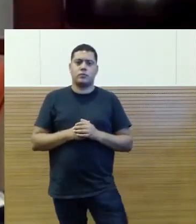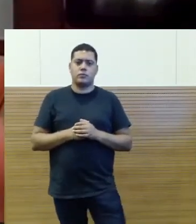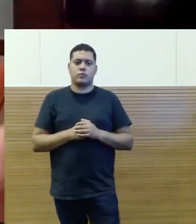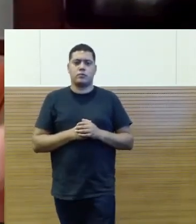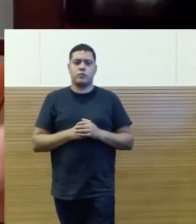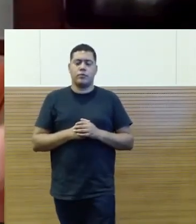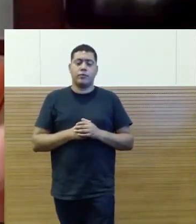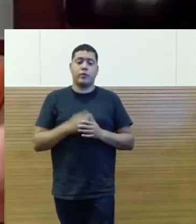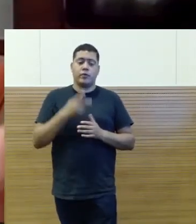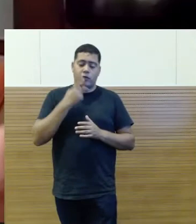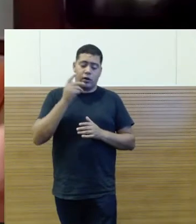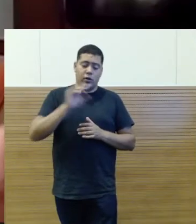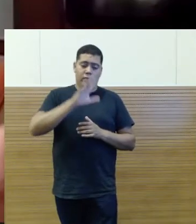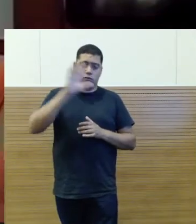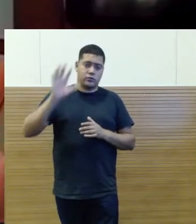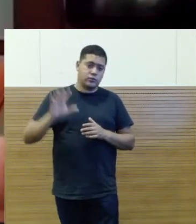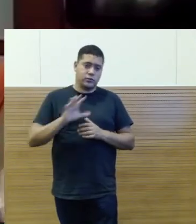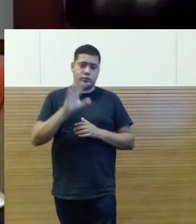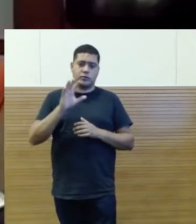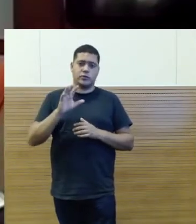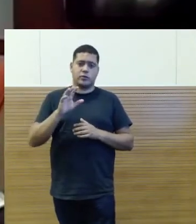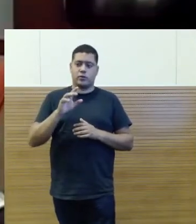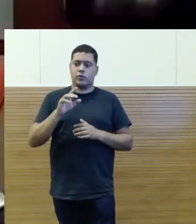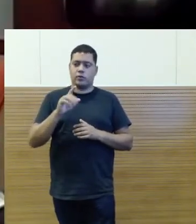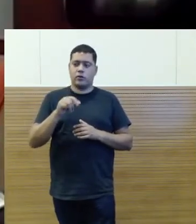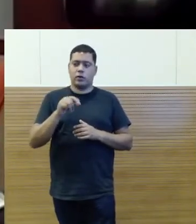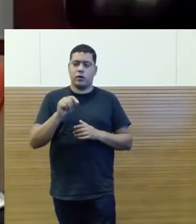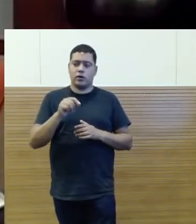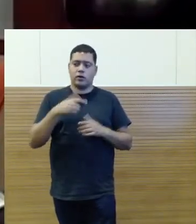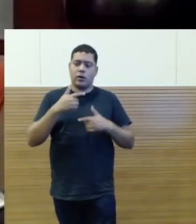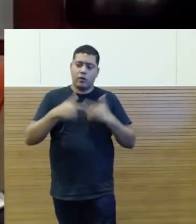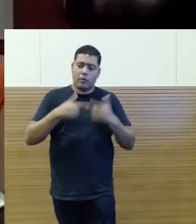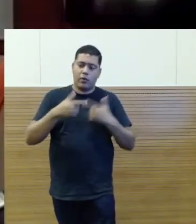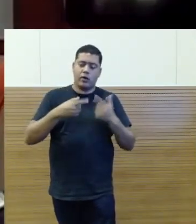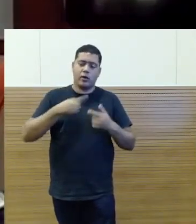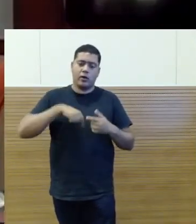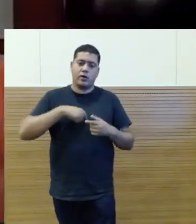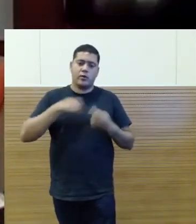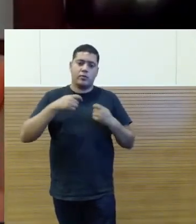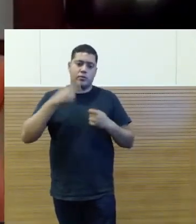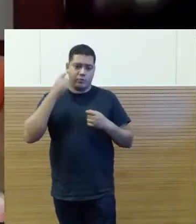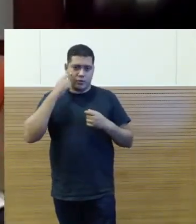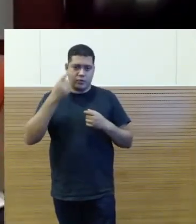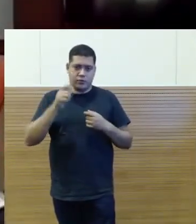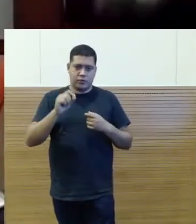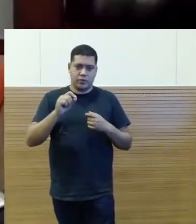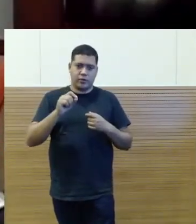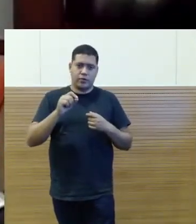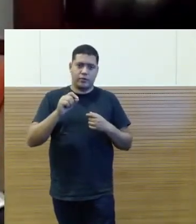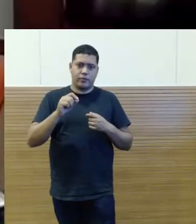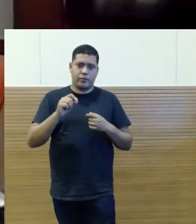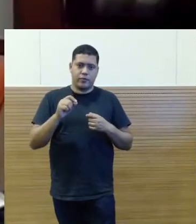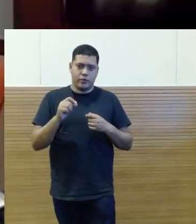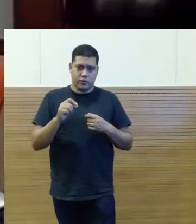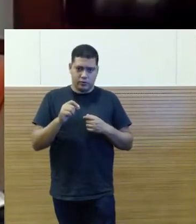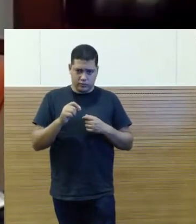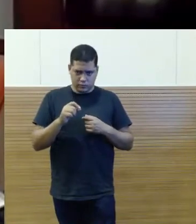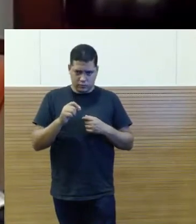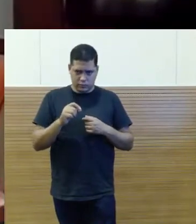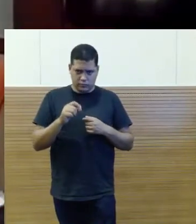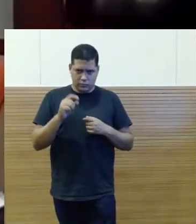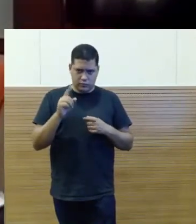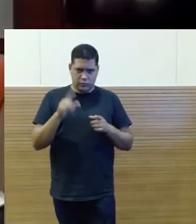de maneira geral, na área da epidemiologia nutricional, a gente tem que levar em conta a totalidade da evidência, né? E o que